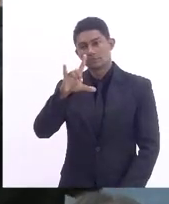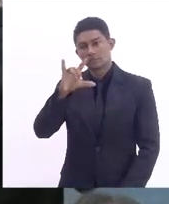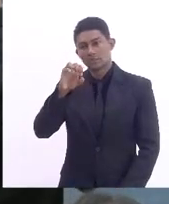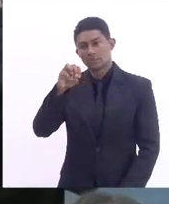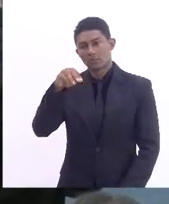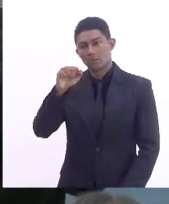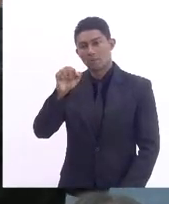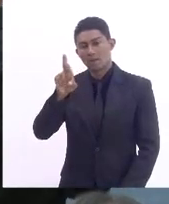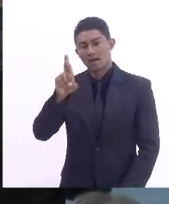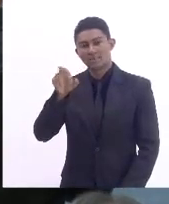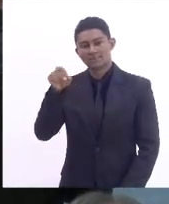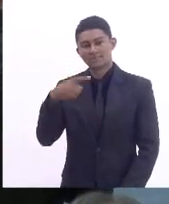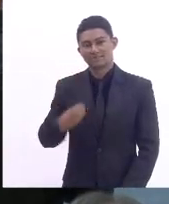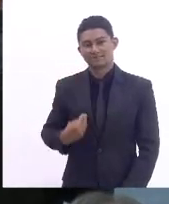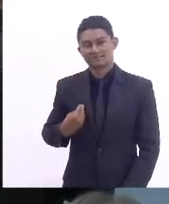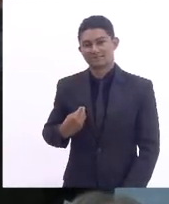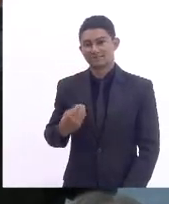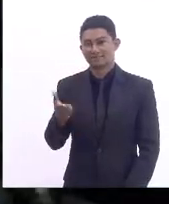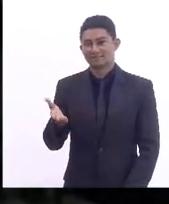casa